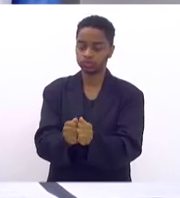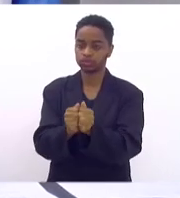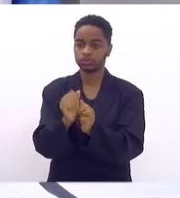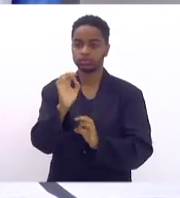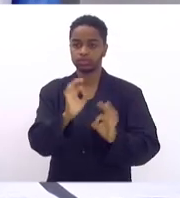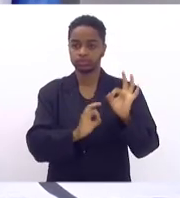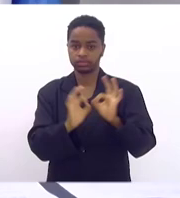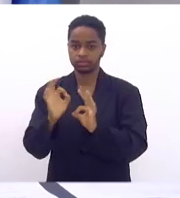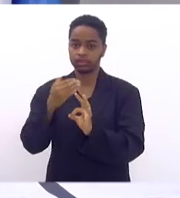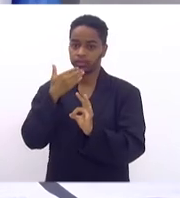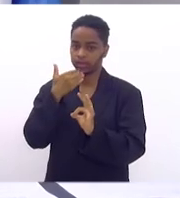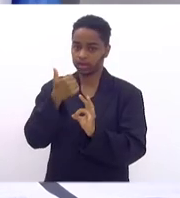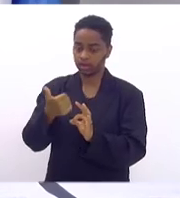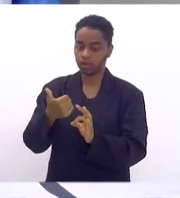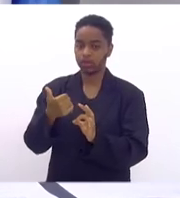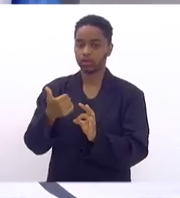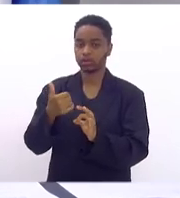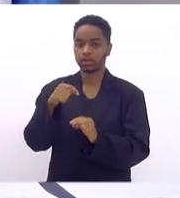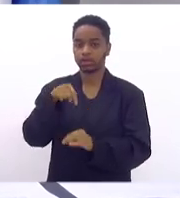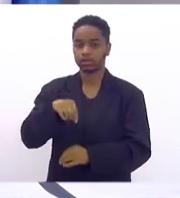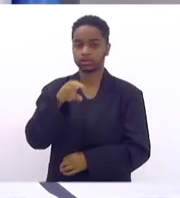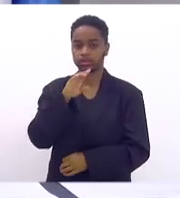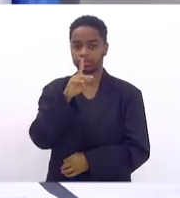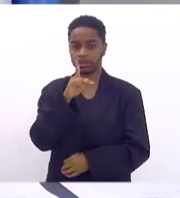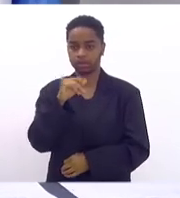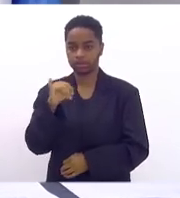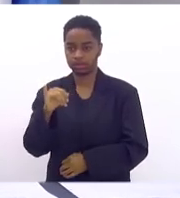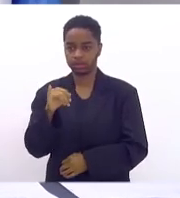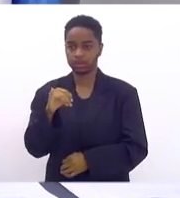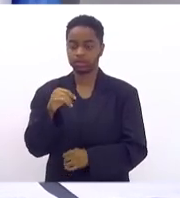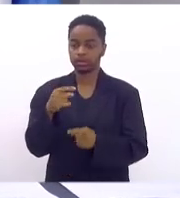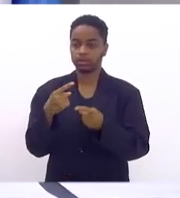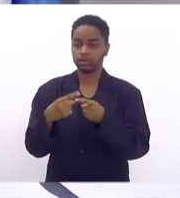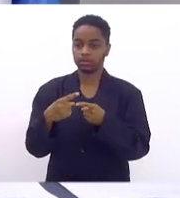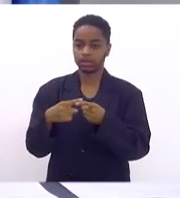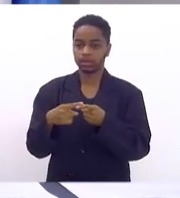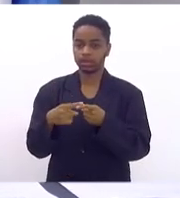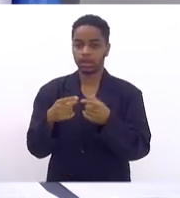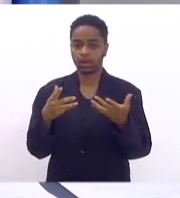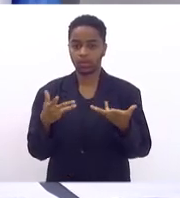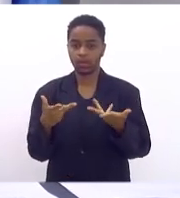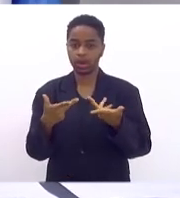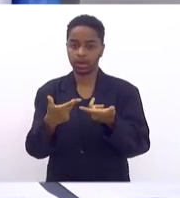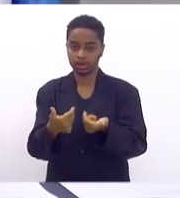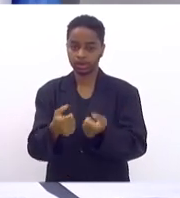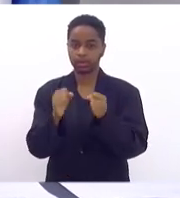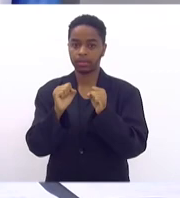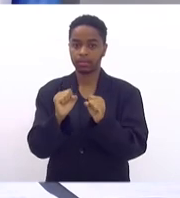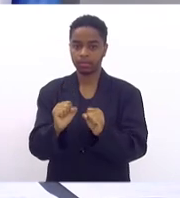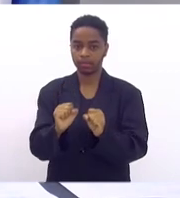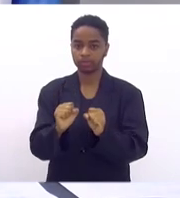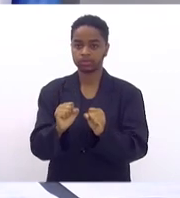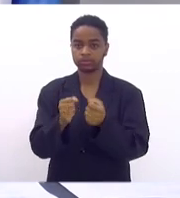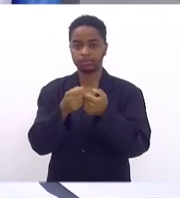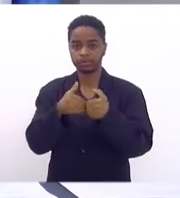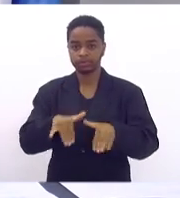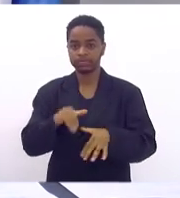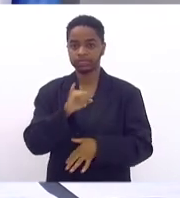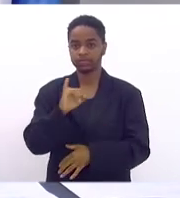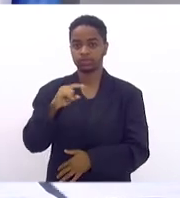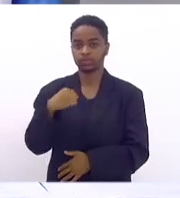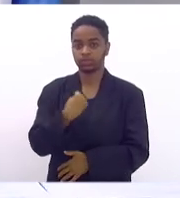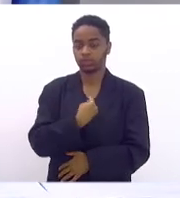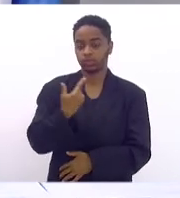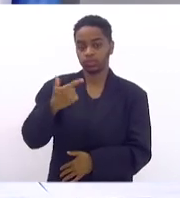encaminhamento melhor desta CPI. Afinal de contas, a sua qualidade pode ser comprometida se não tivermos